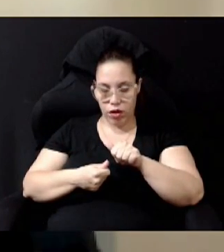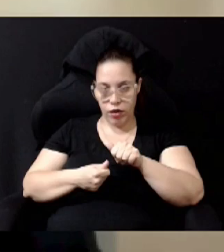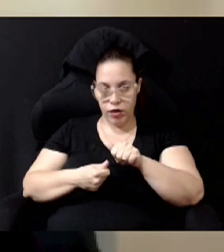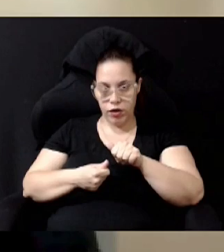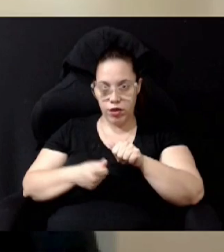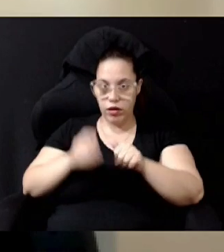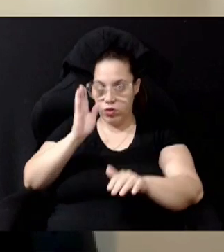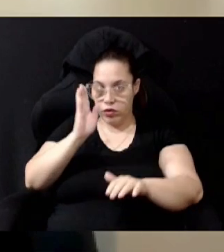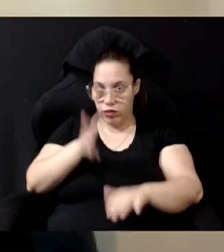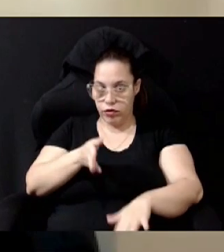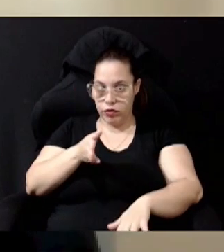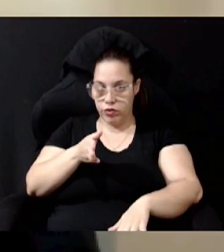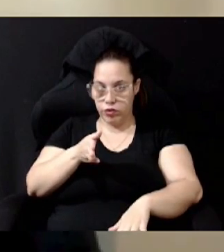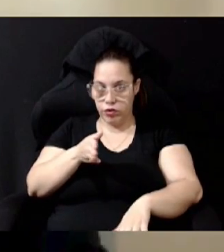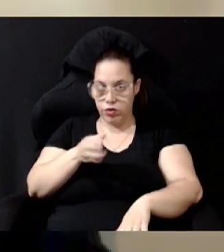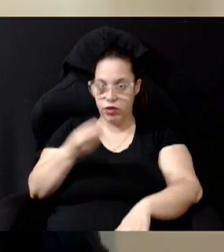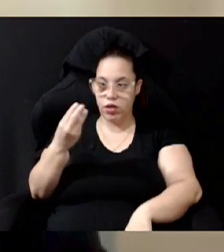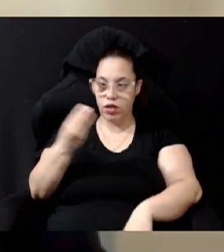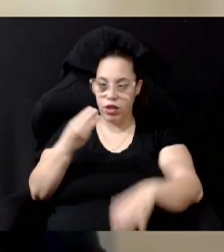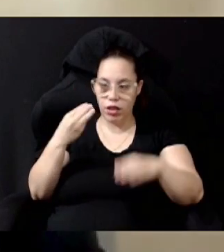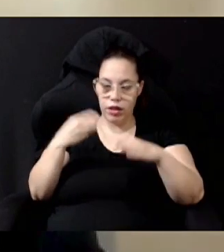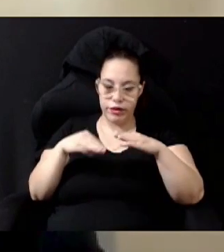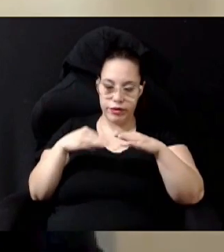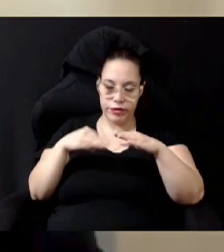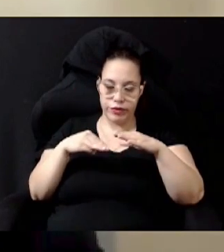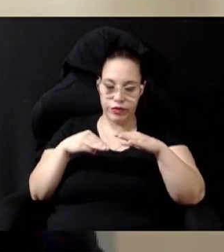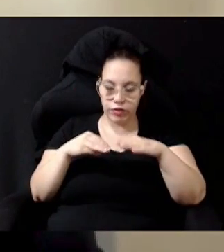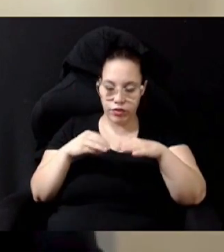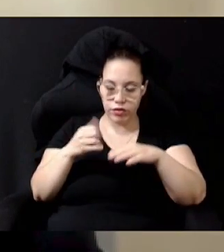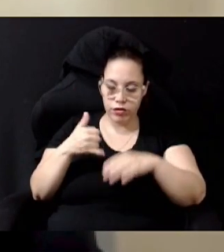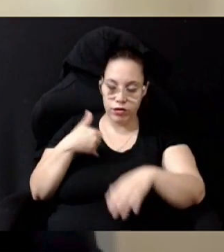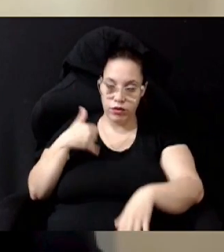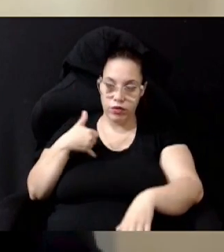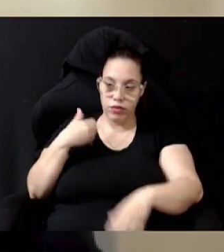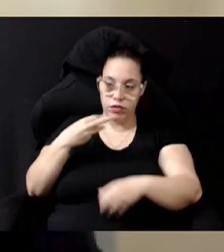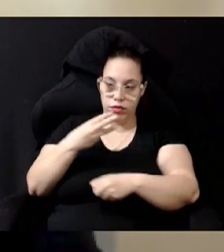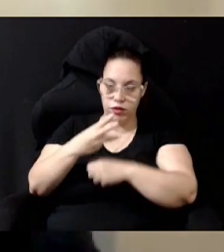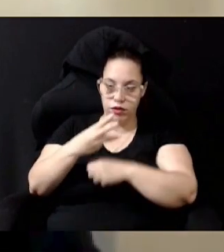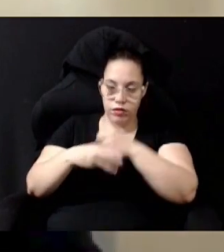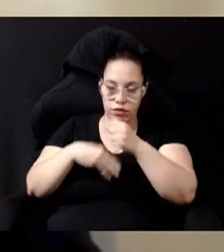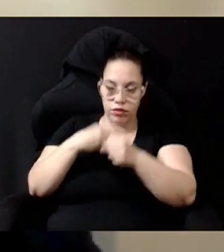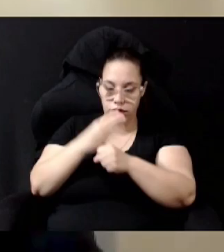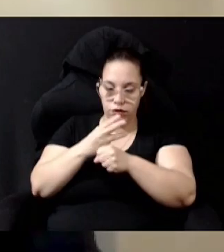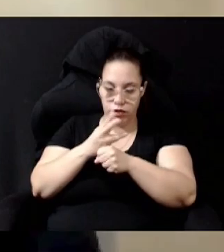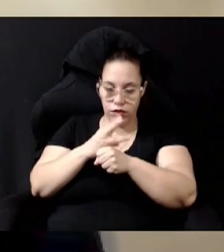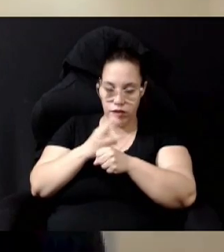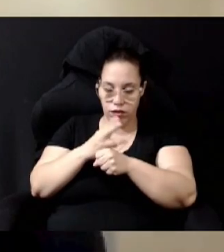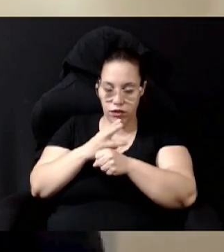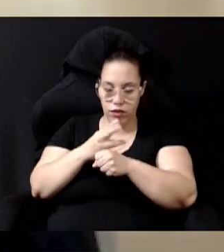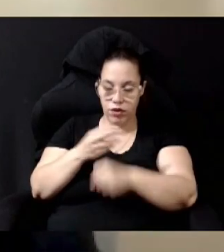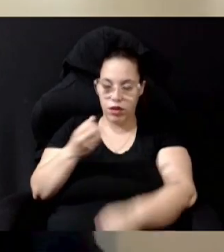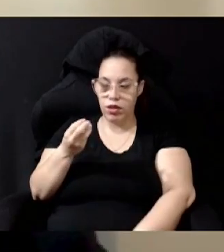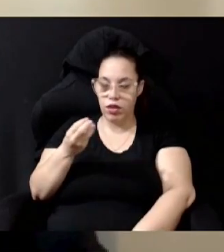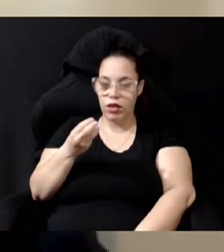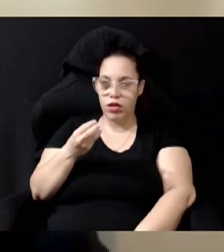que seria a terceira idade, a partir dos 65 anos de idade, 3% das